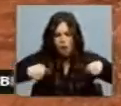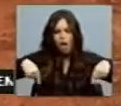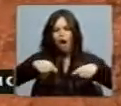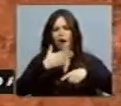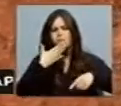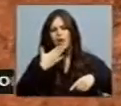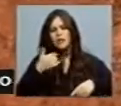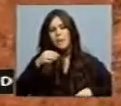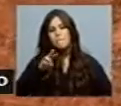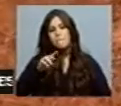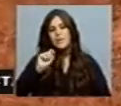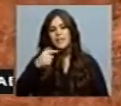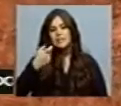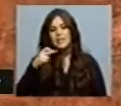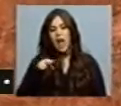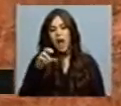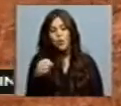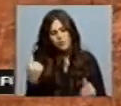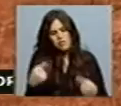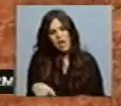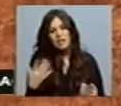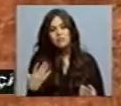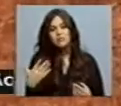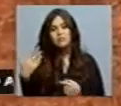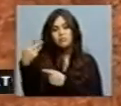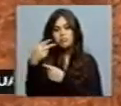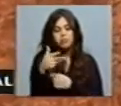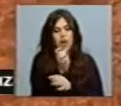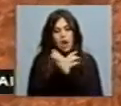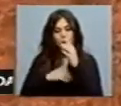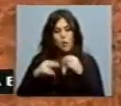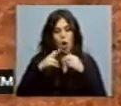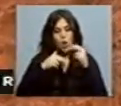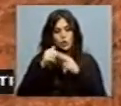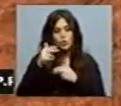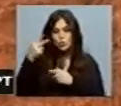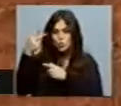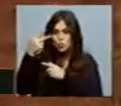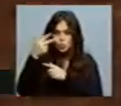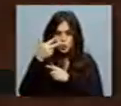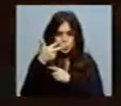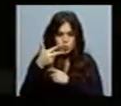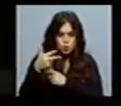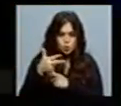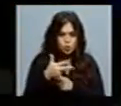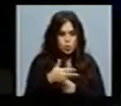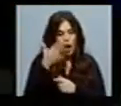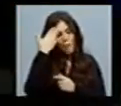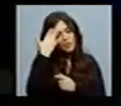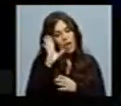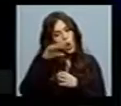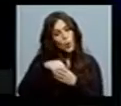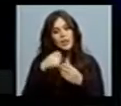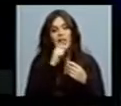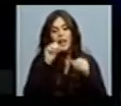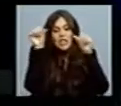metano, de hidrocarbonetos e, portanto, a Agência Espacial Europeia, quando construiu precisamente a Huygens, também dotou-a de sistemas, de